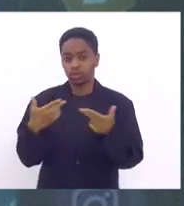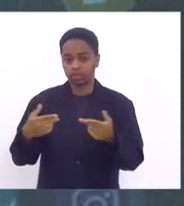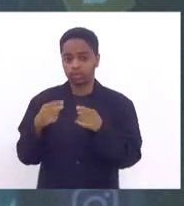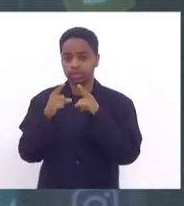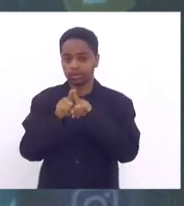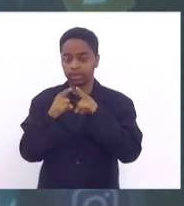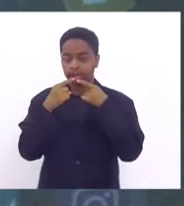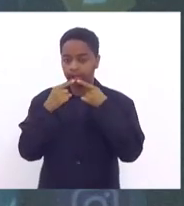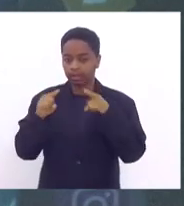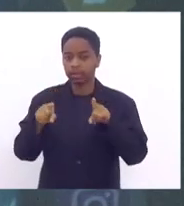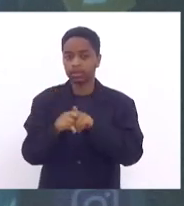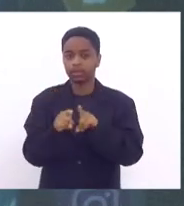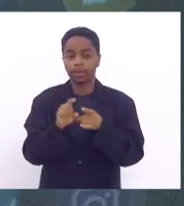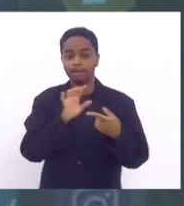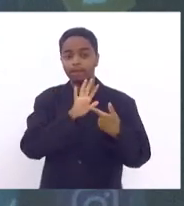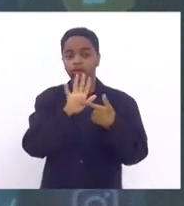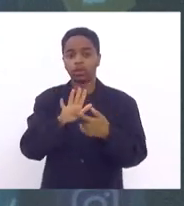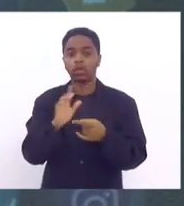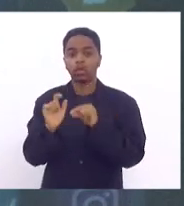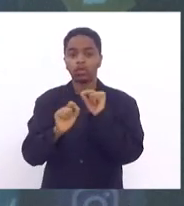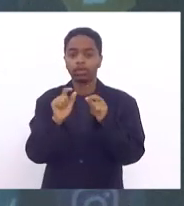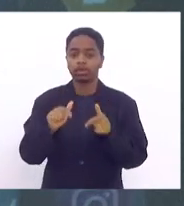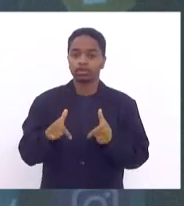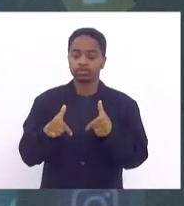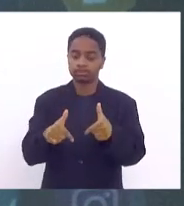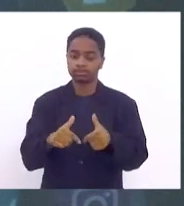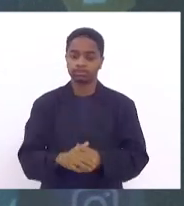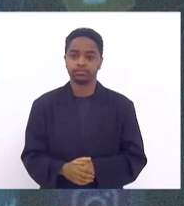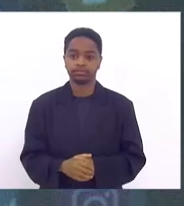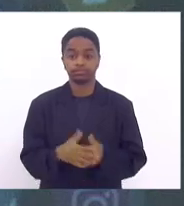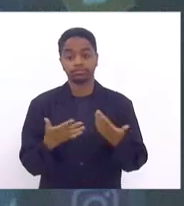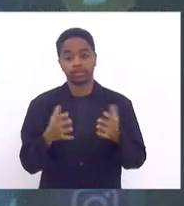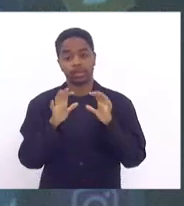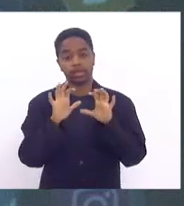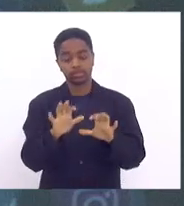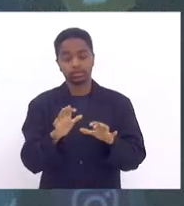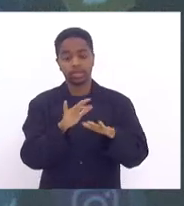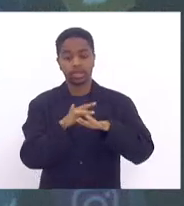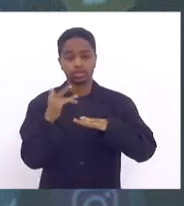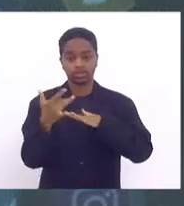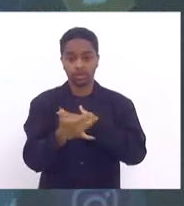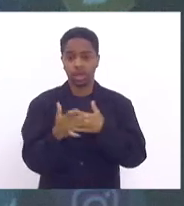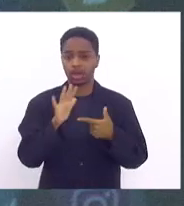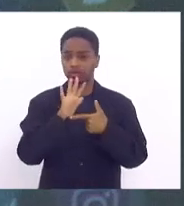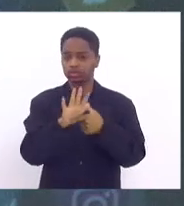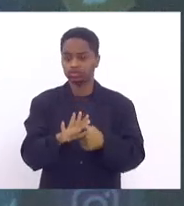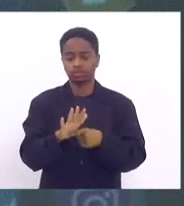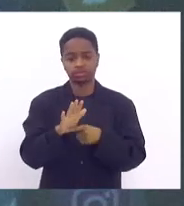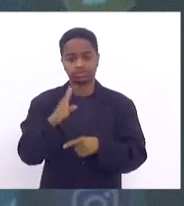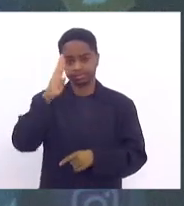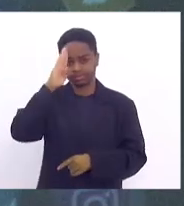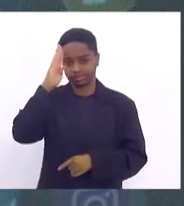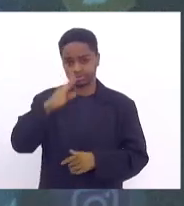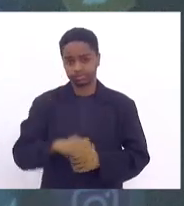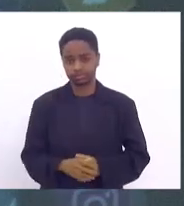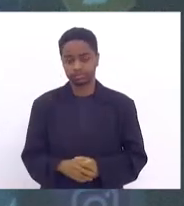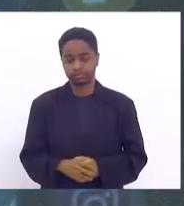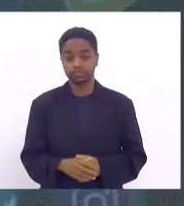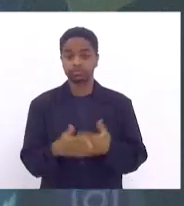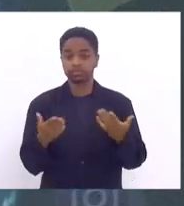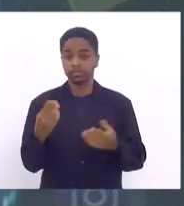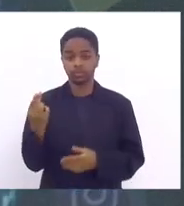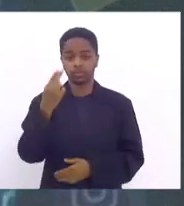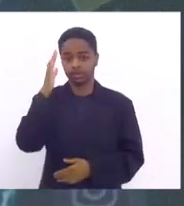prestação de contas e nesse aspecto as redes sociais cumprem um papel fundamental já não dá para se